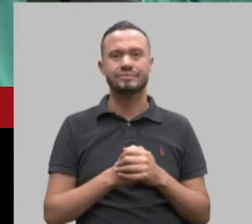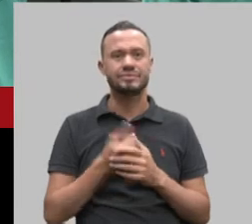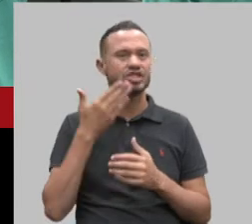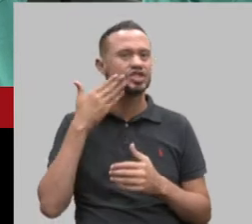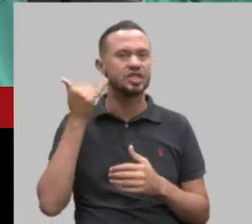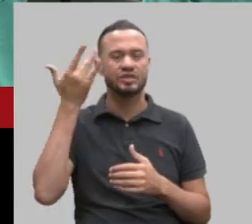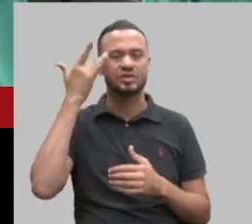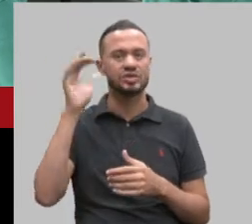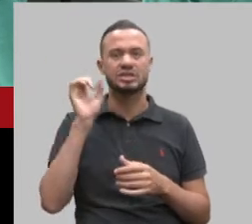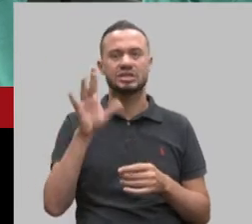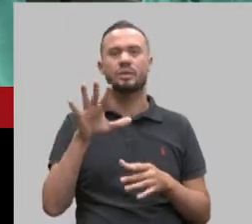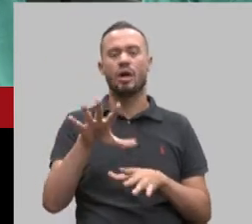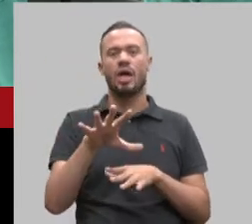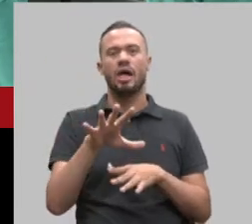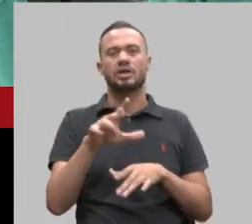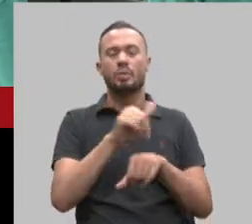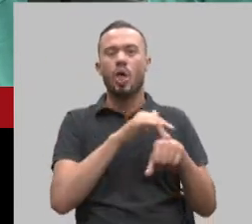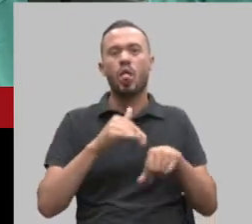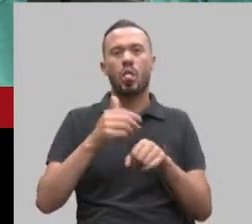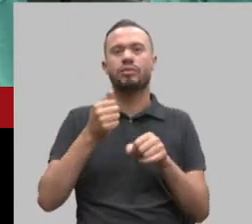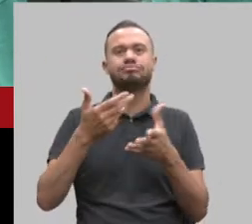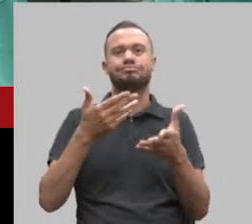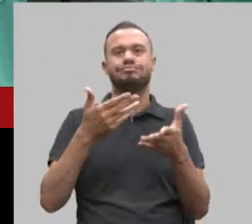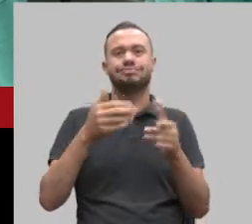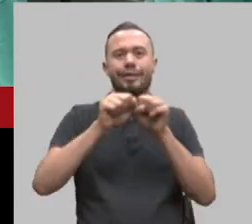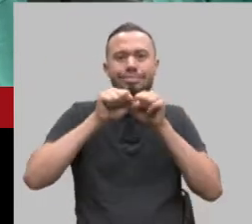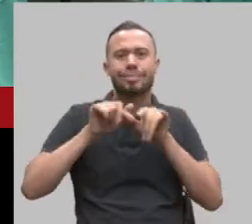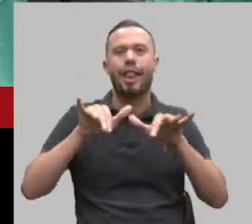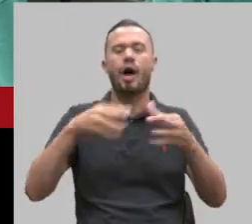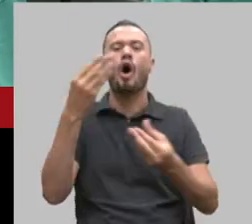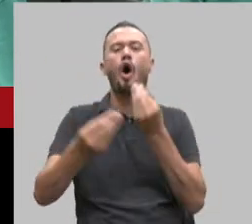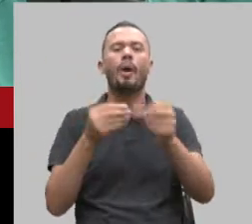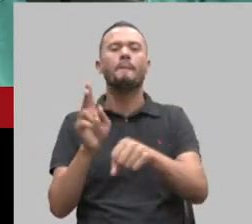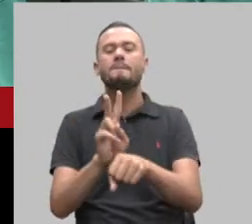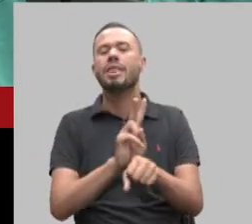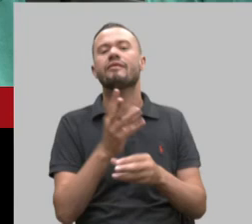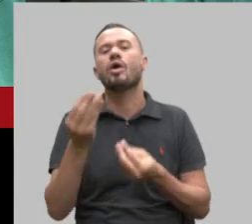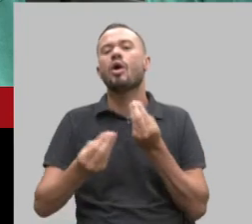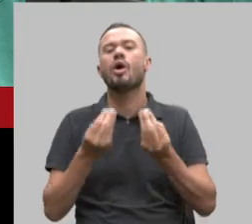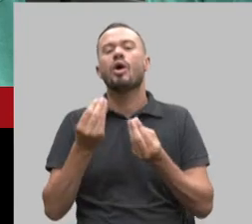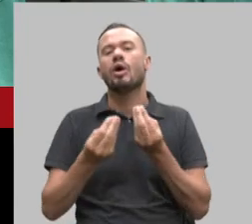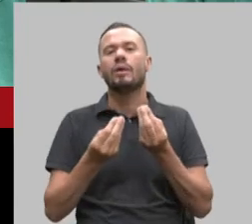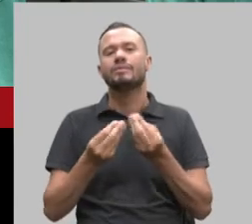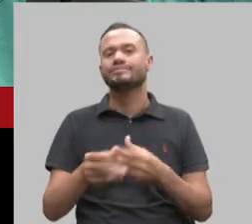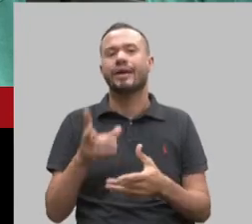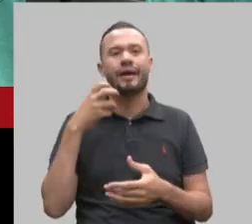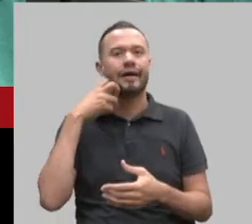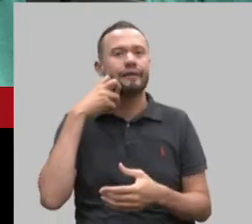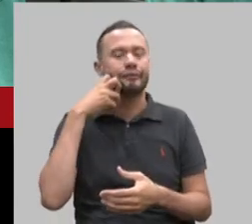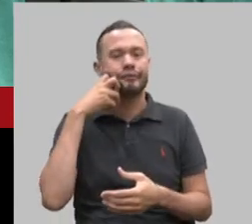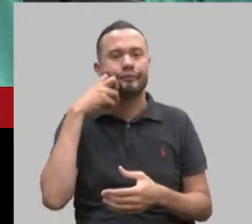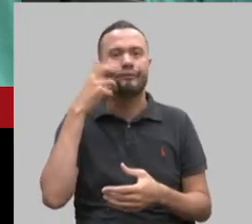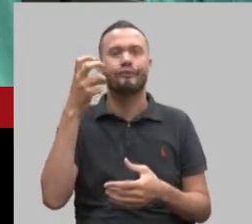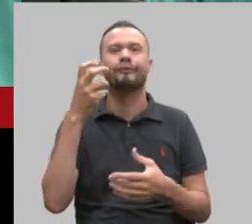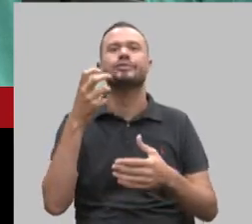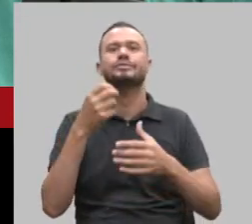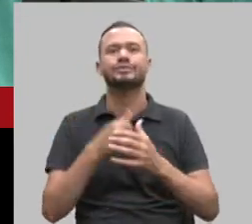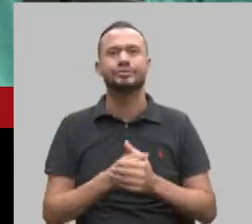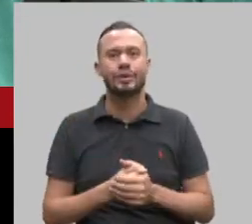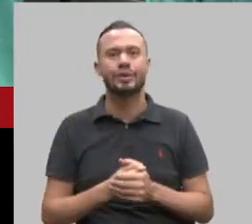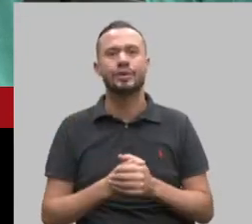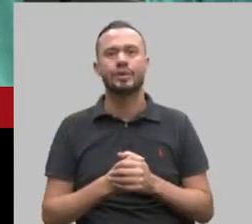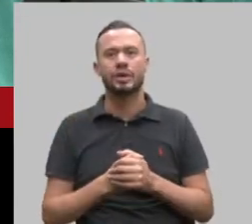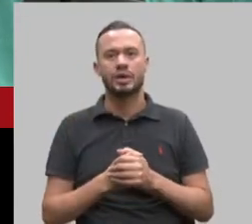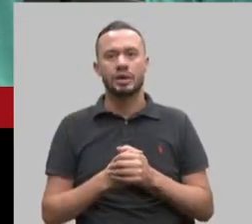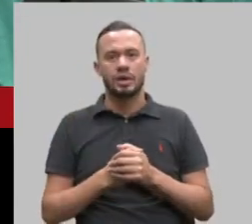transmissíveis como prevenirem sobre elas É uma vergonha as pessoas eh